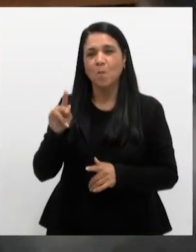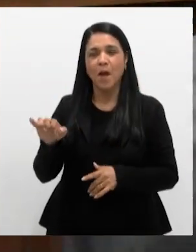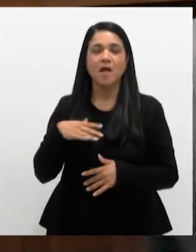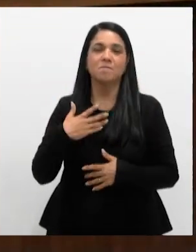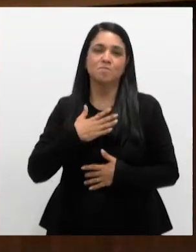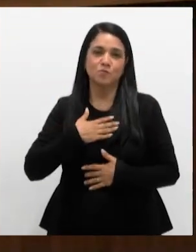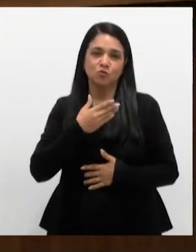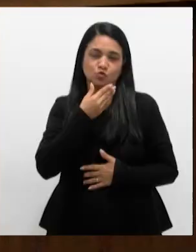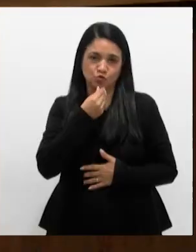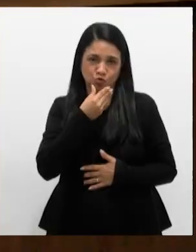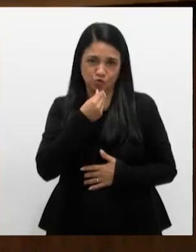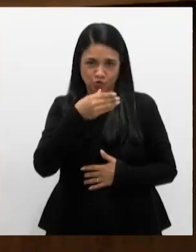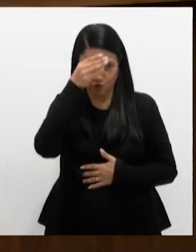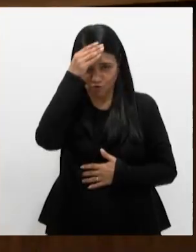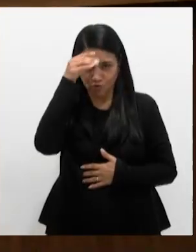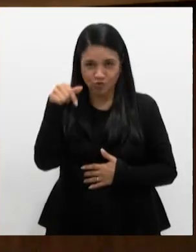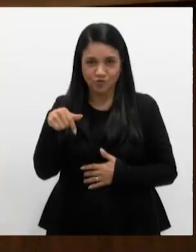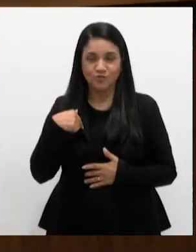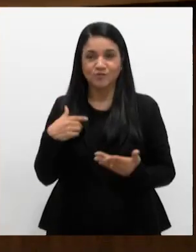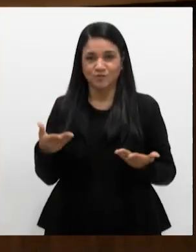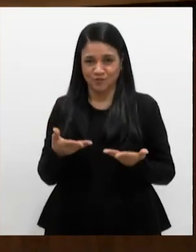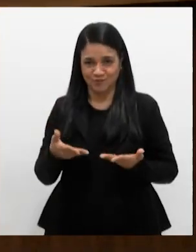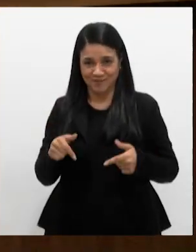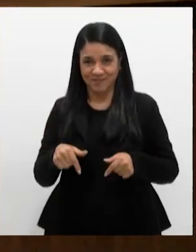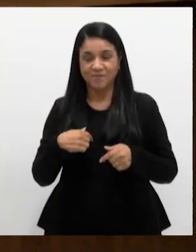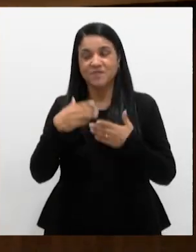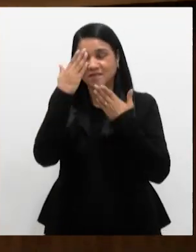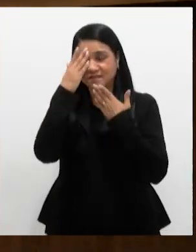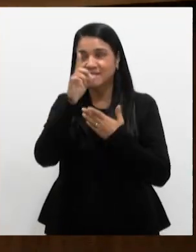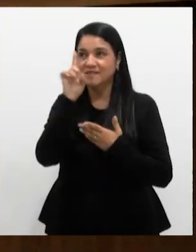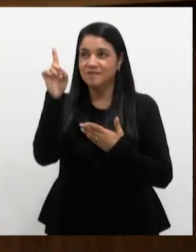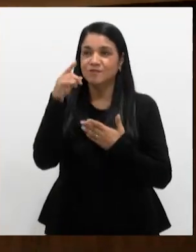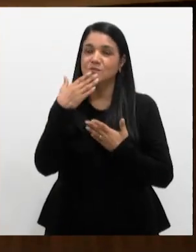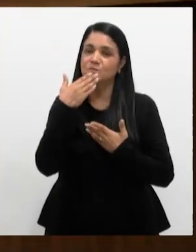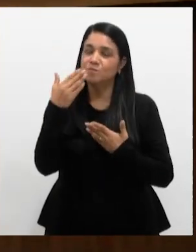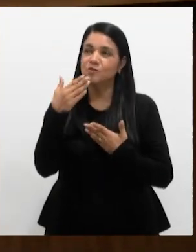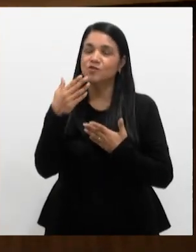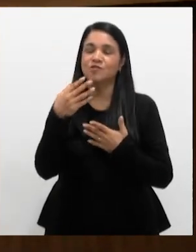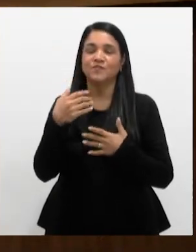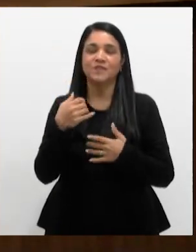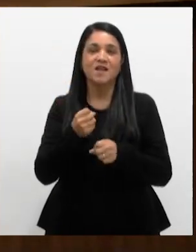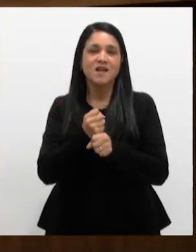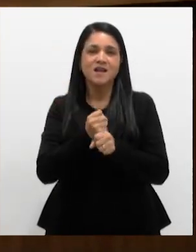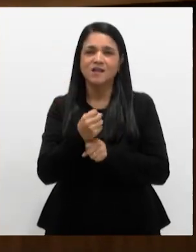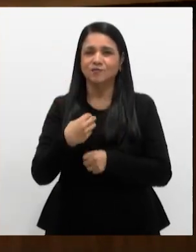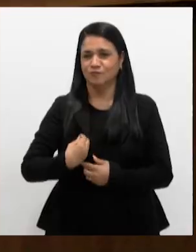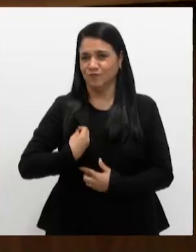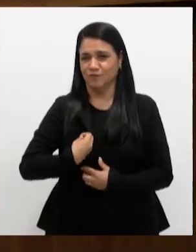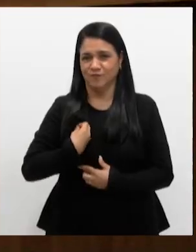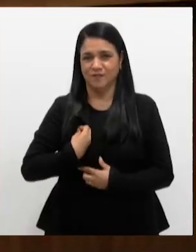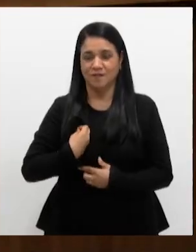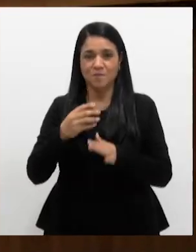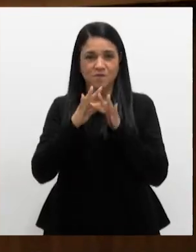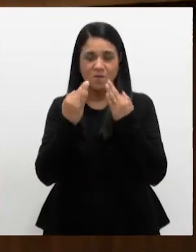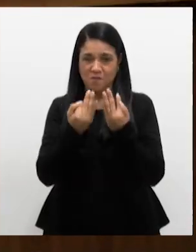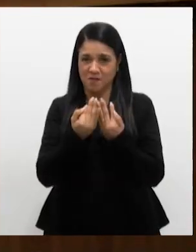aqui, que eu só tenho a agradecer a Deus e pedir muitos anos de vida por eles, porque eles forjaram a nossa família, eles nos